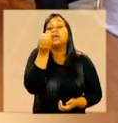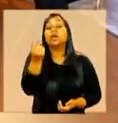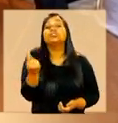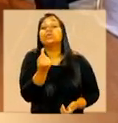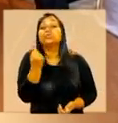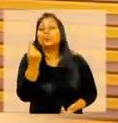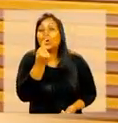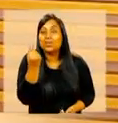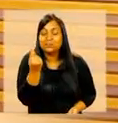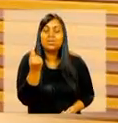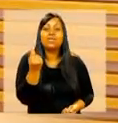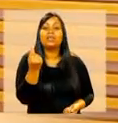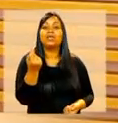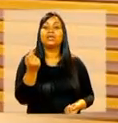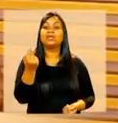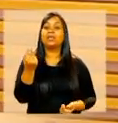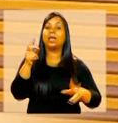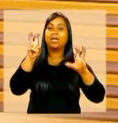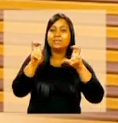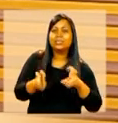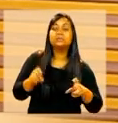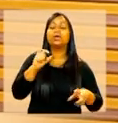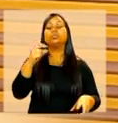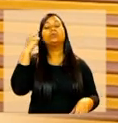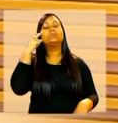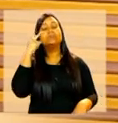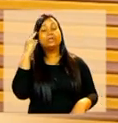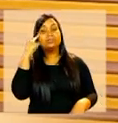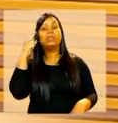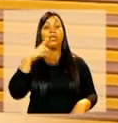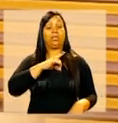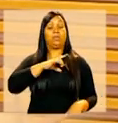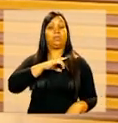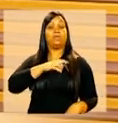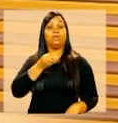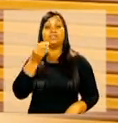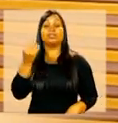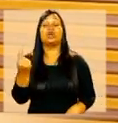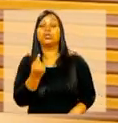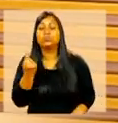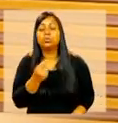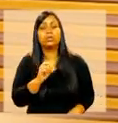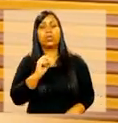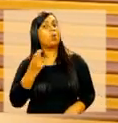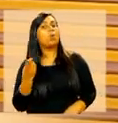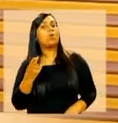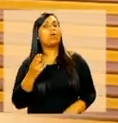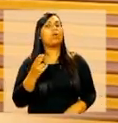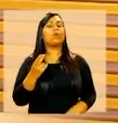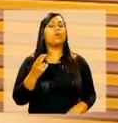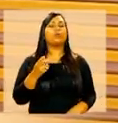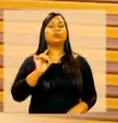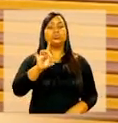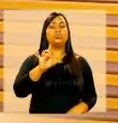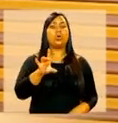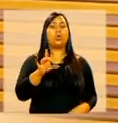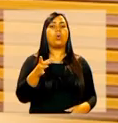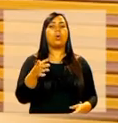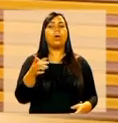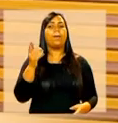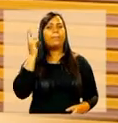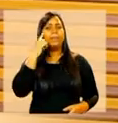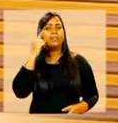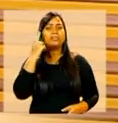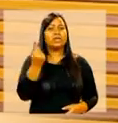viagens solo. Sim, essa questão do pensar passa pelo medo de viajar sozinha ou só pela questão de achar